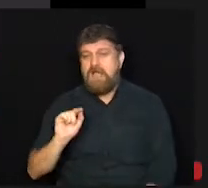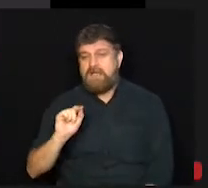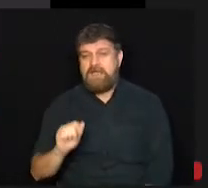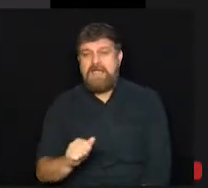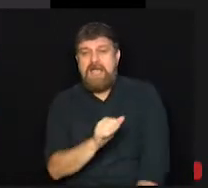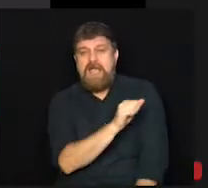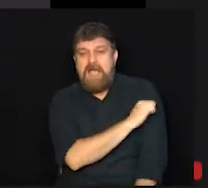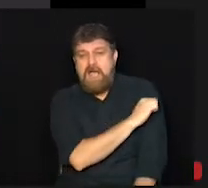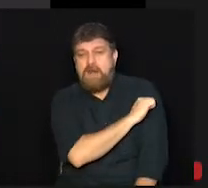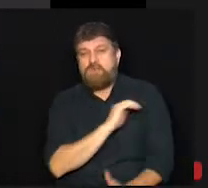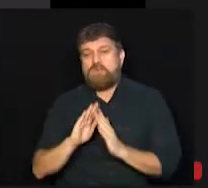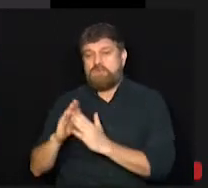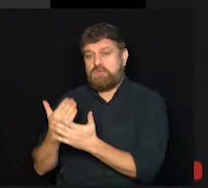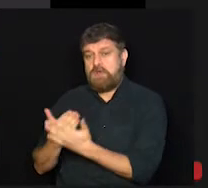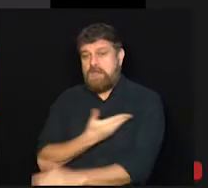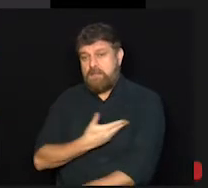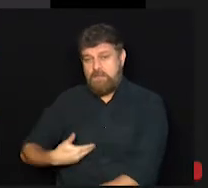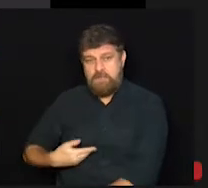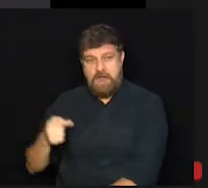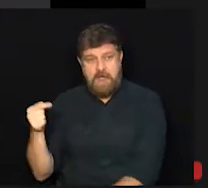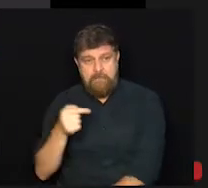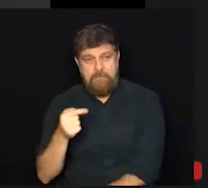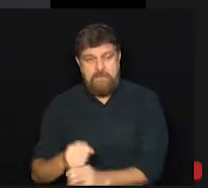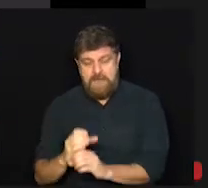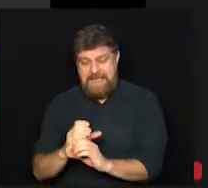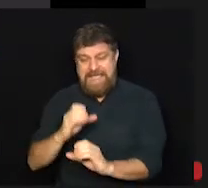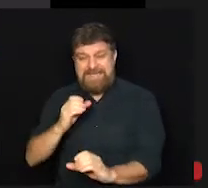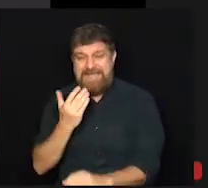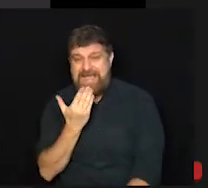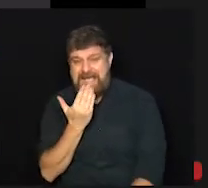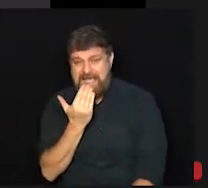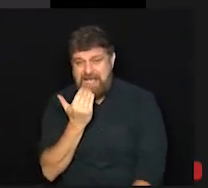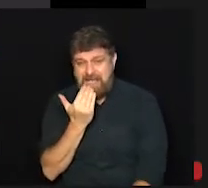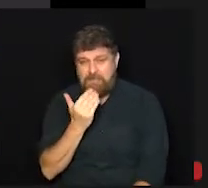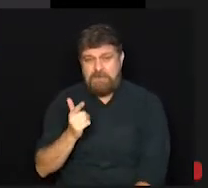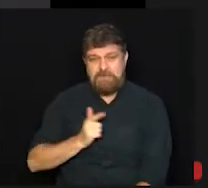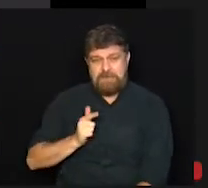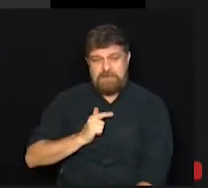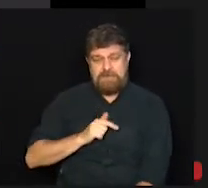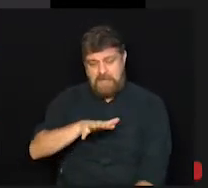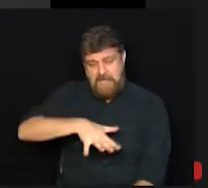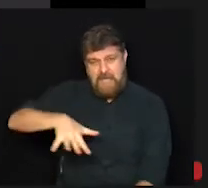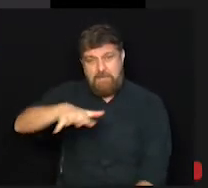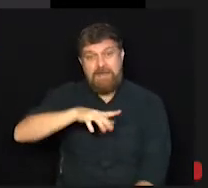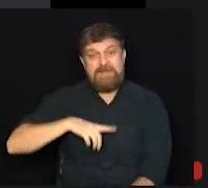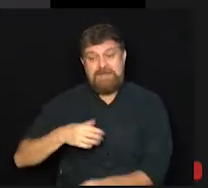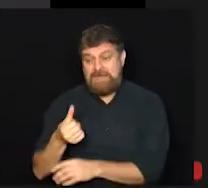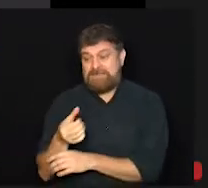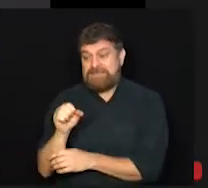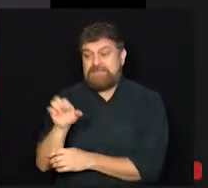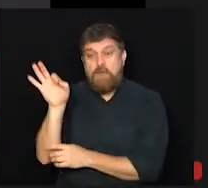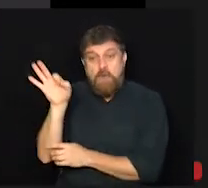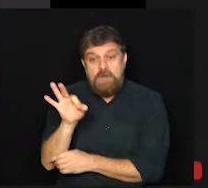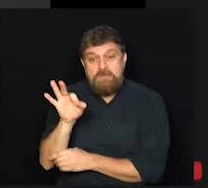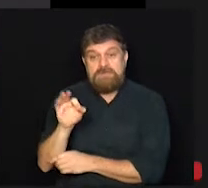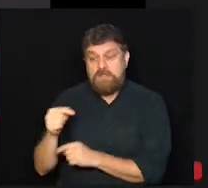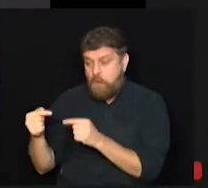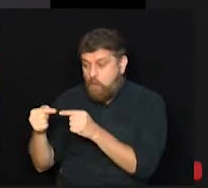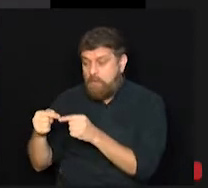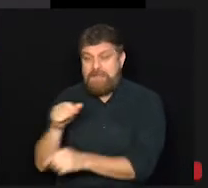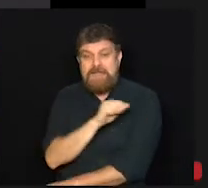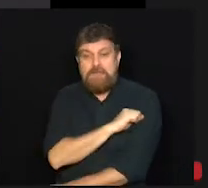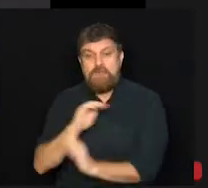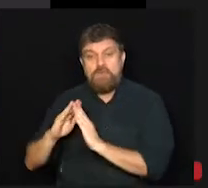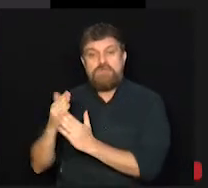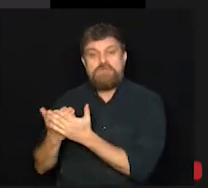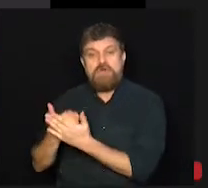originários de escola pública. Mas a engenharia de alimentos, que é uma das áreas bastante competitivas, 68% vieram de escolas públicas. E a própria